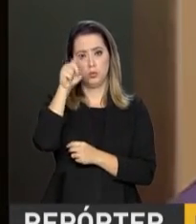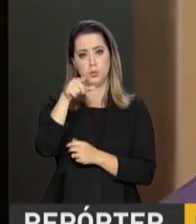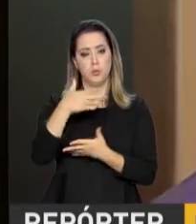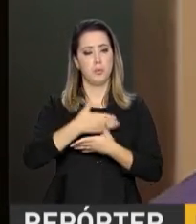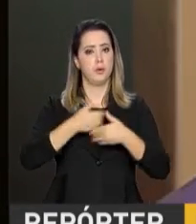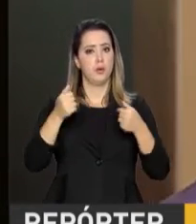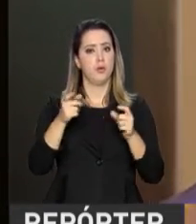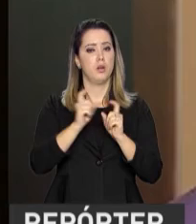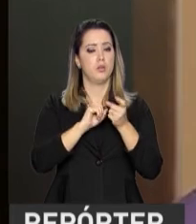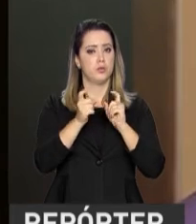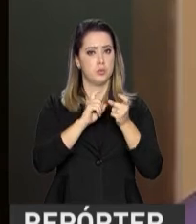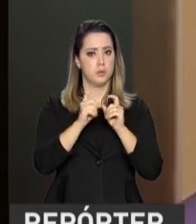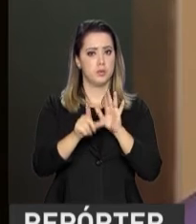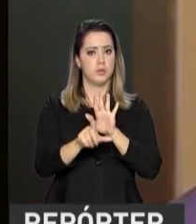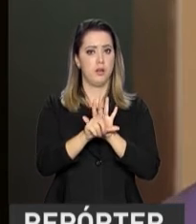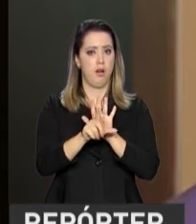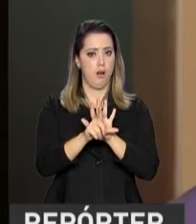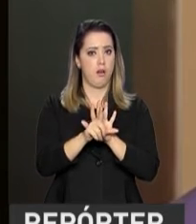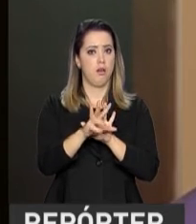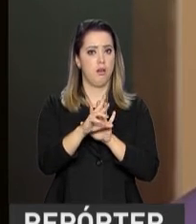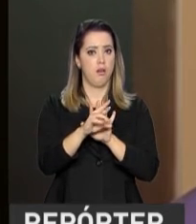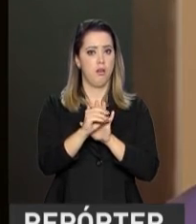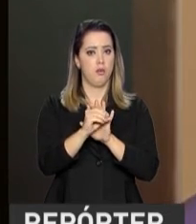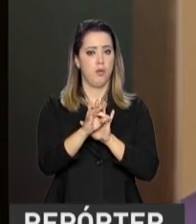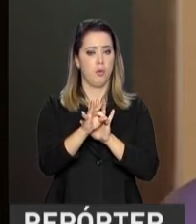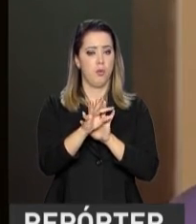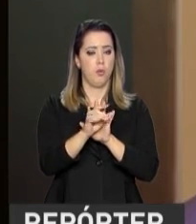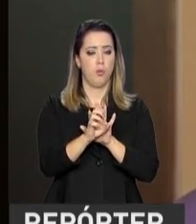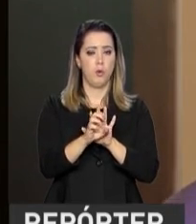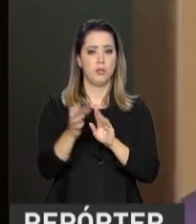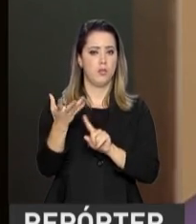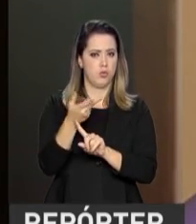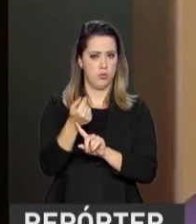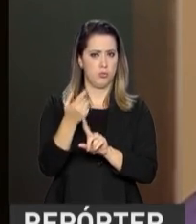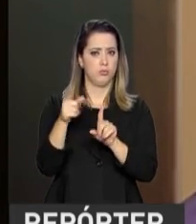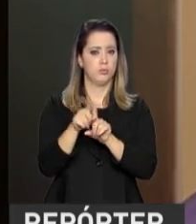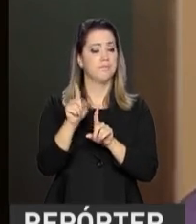governança e a gestão da Lei Rouanet exige sempre uma melhoria contínua, né?